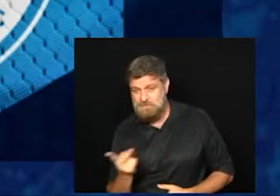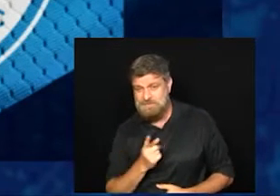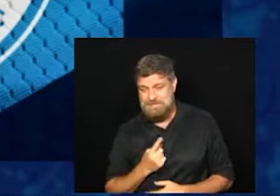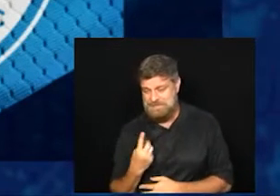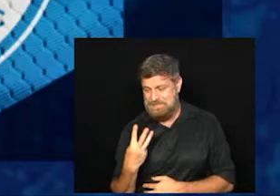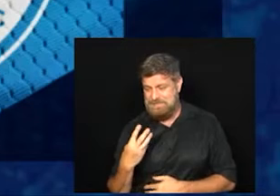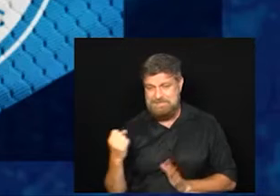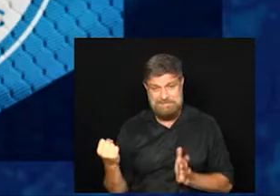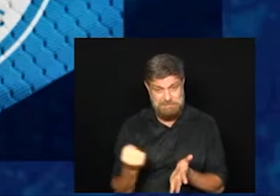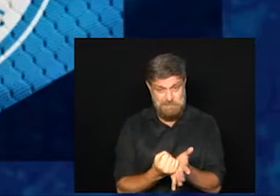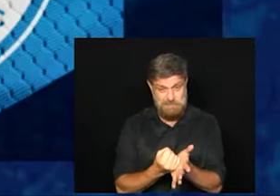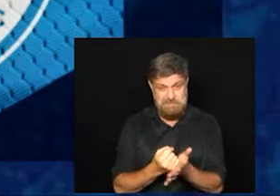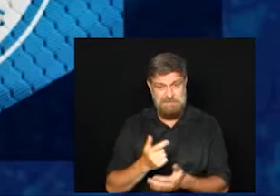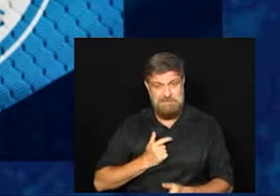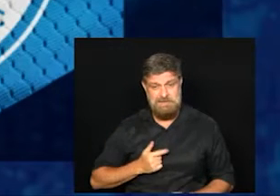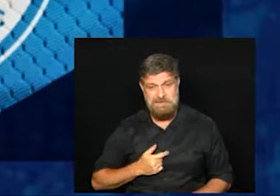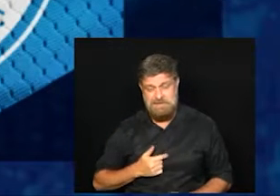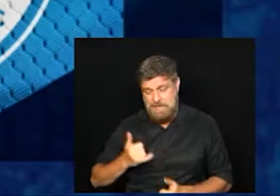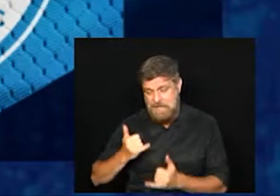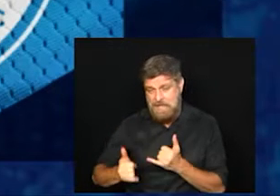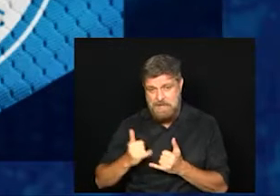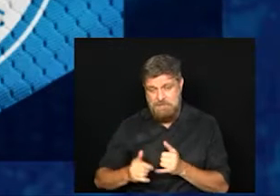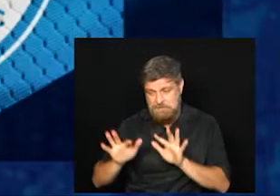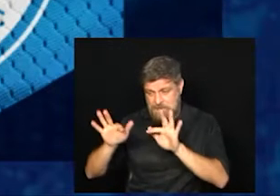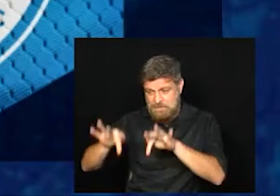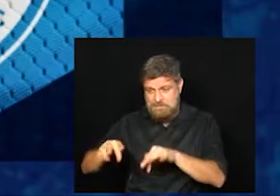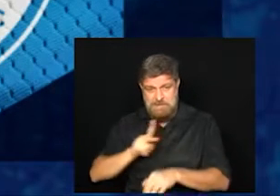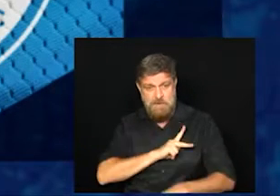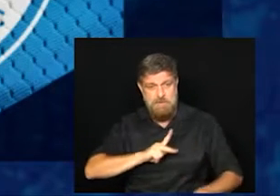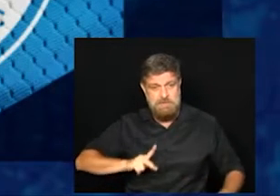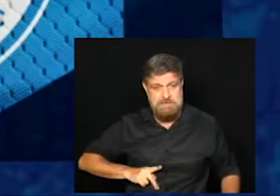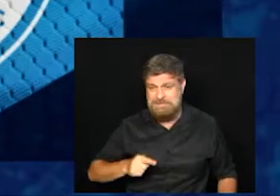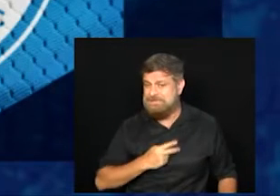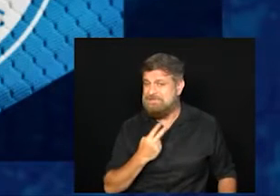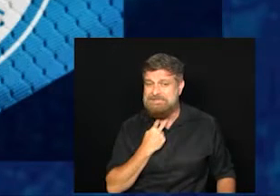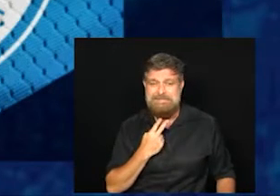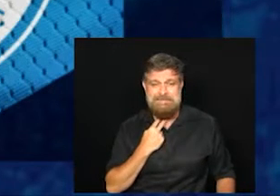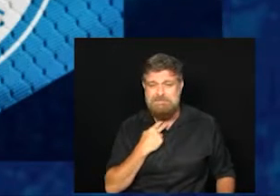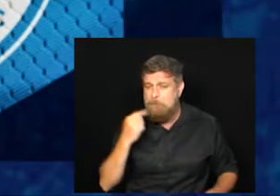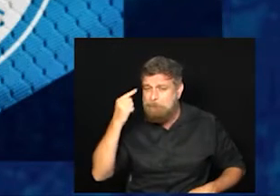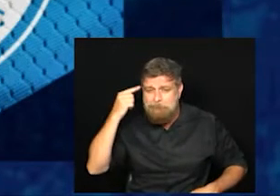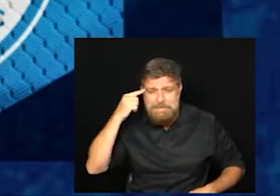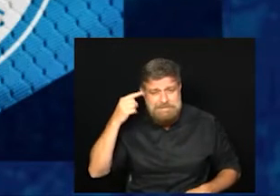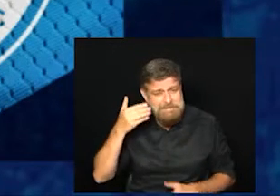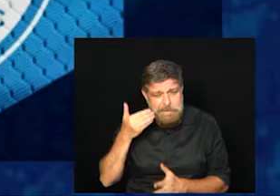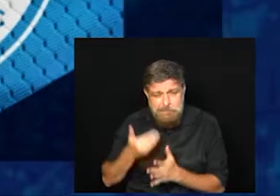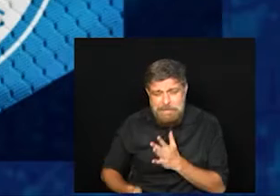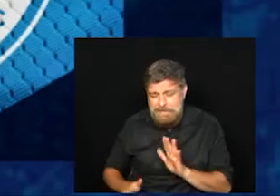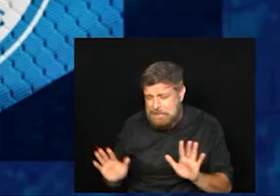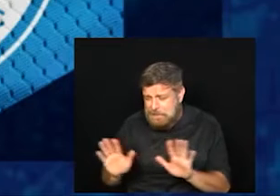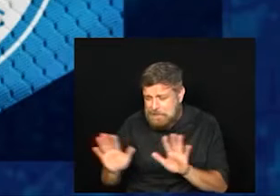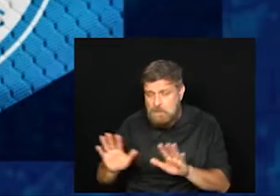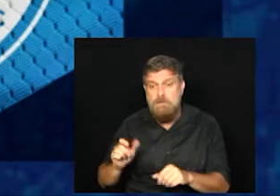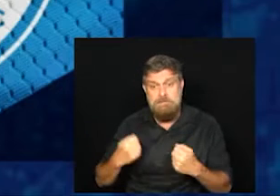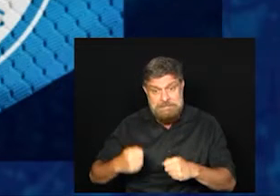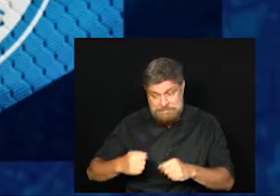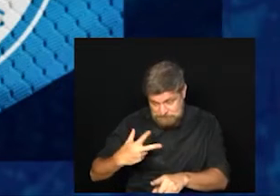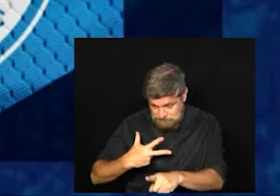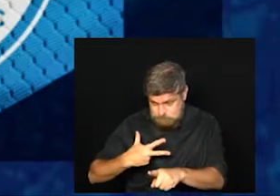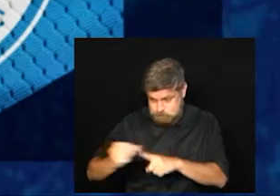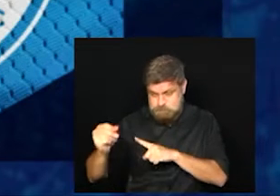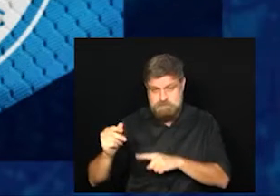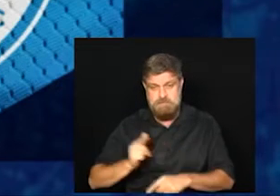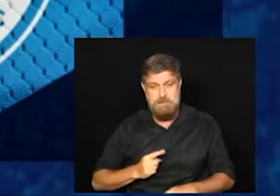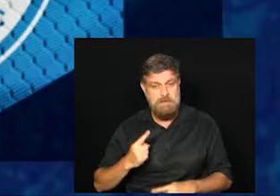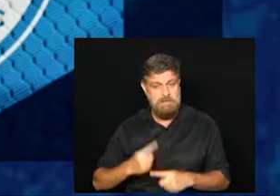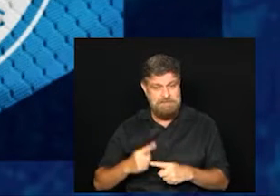13 pontos. Então é praticamente uma final para a Ponte Preta. Não pode nem pensar em não conquistar a vitória, já